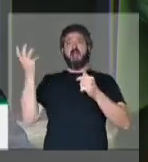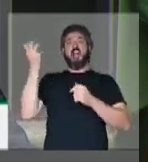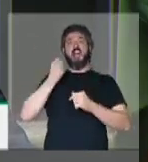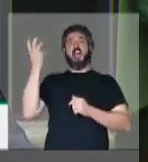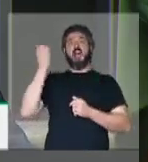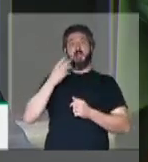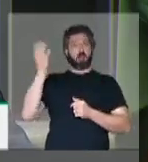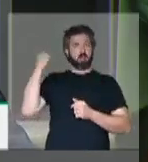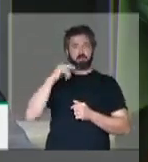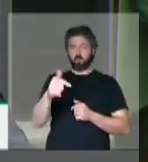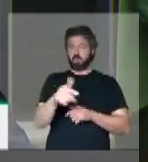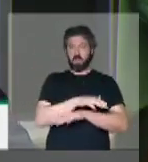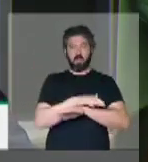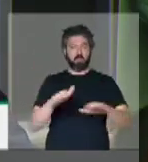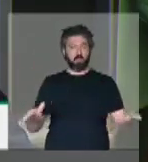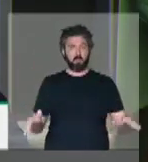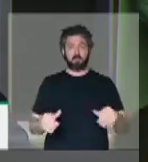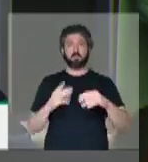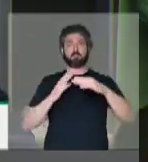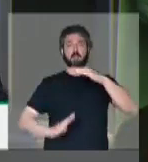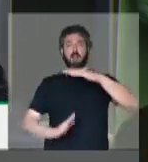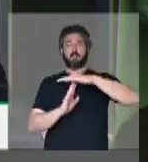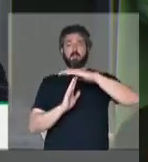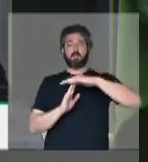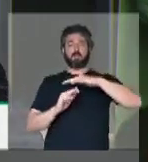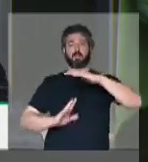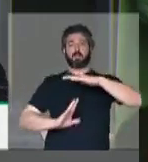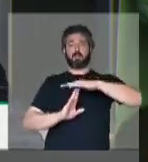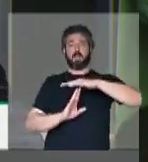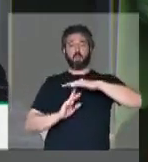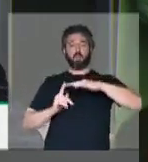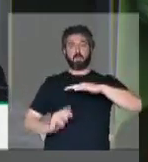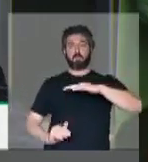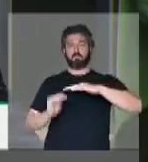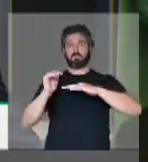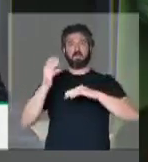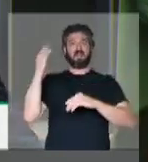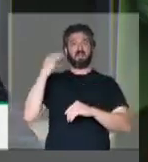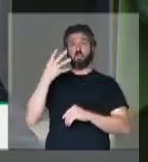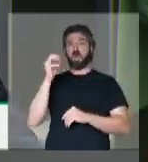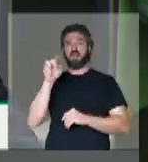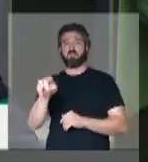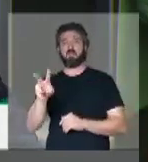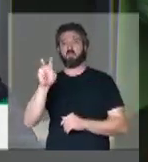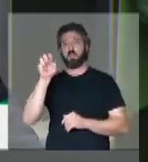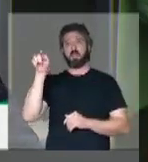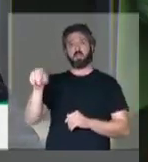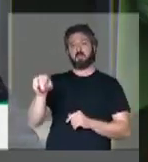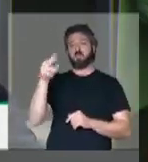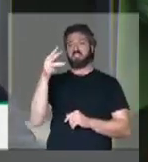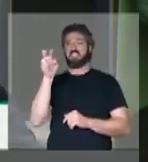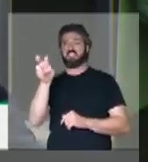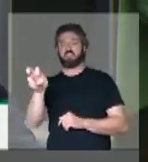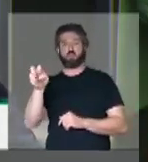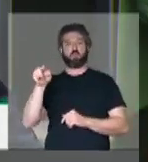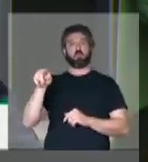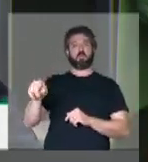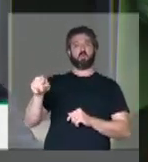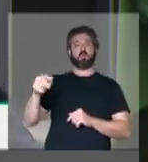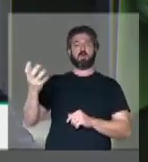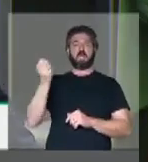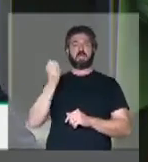avantajados que existiam no passado, os grandes salários. As pessoas aposentavam com salários de 40, de 50, de 35, lá